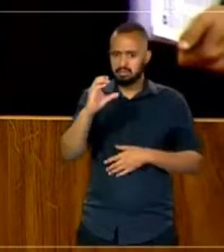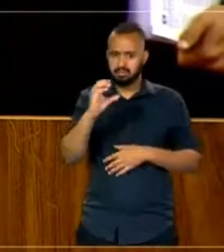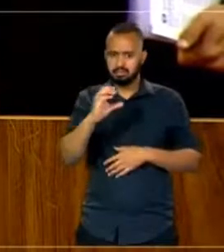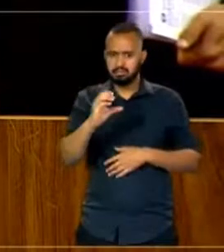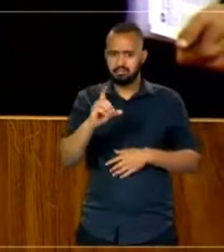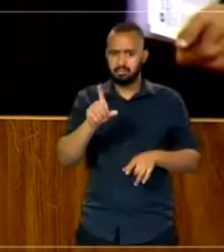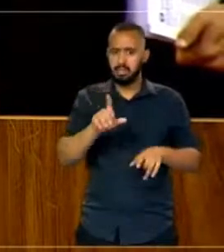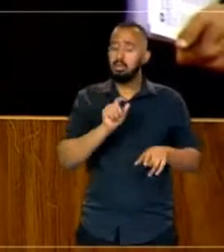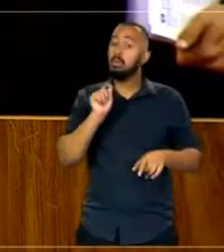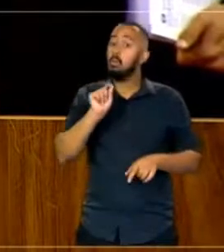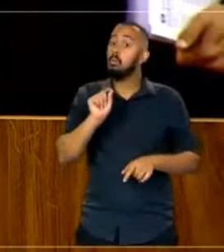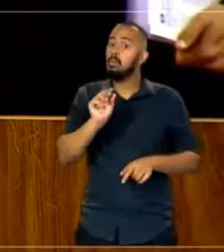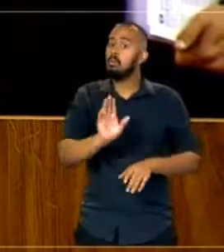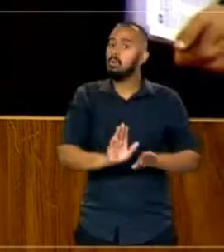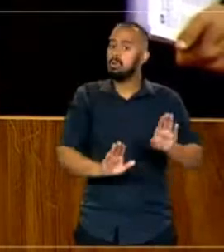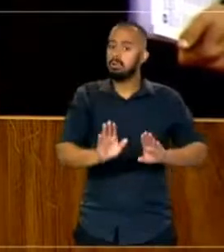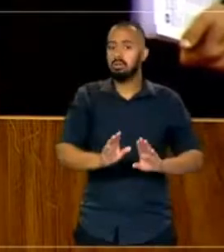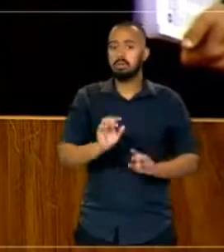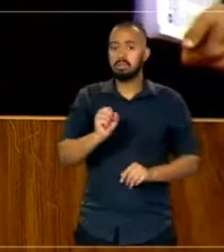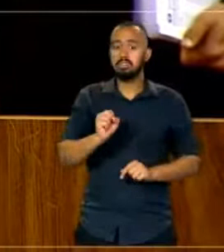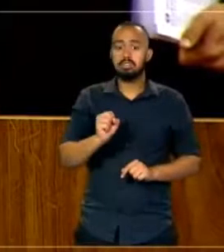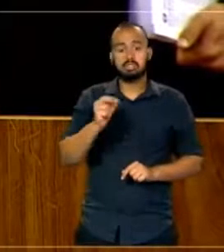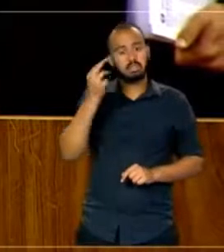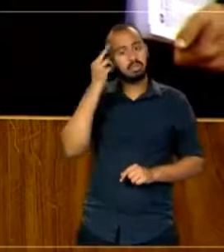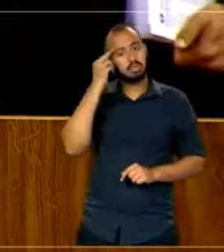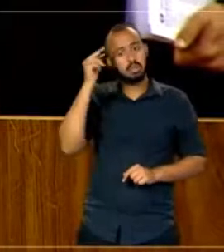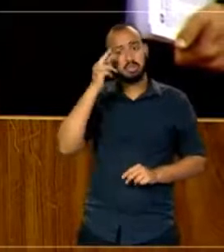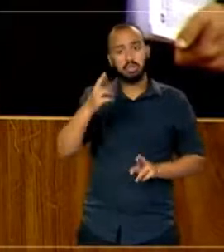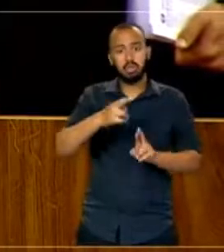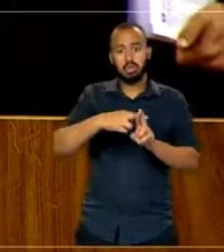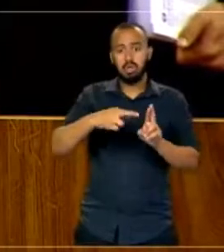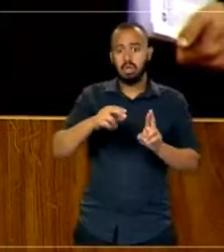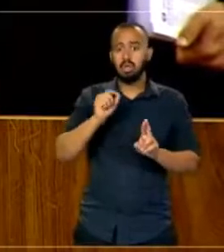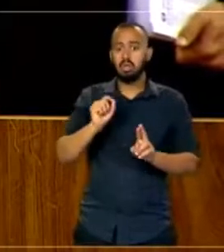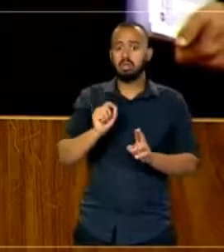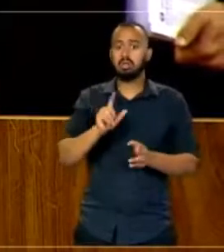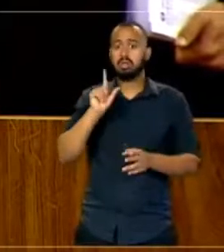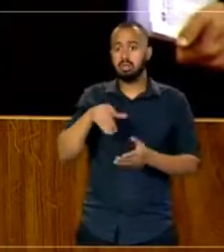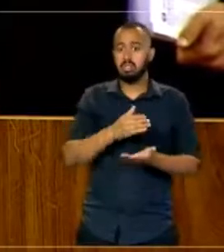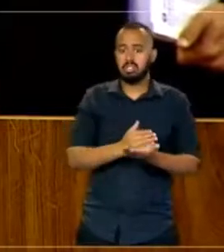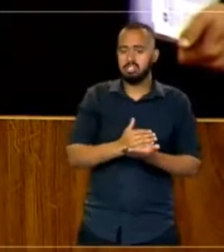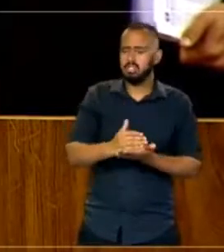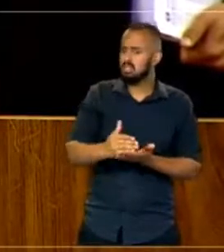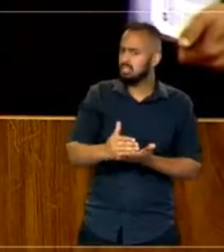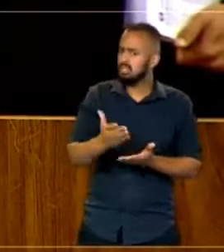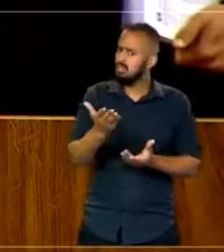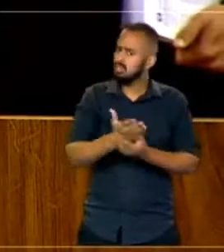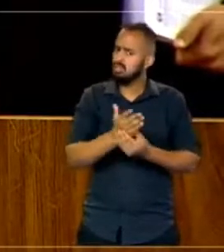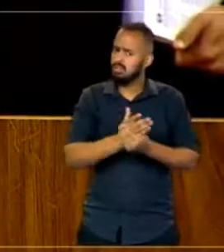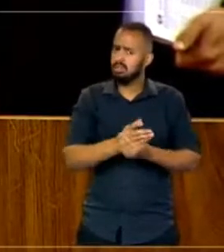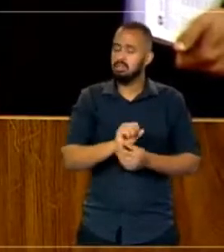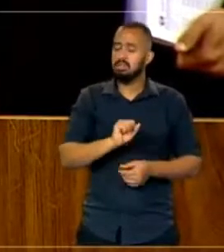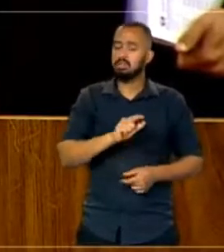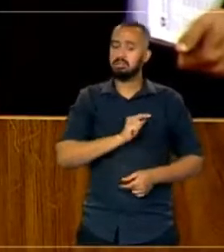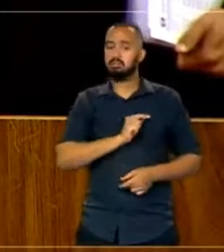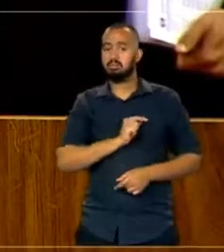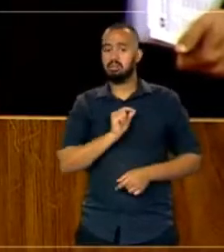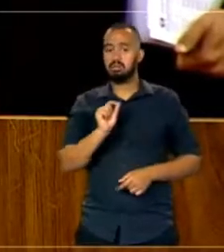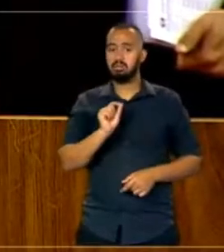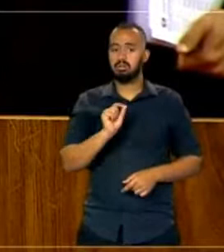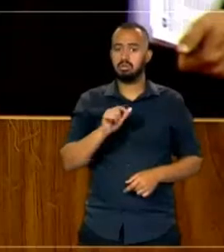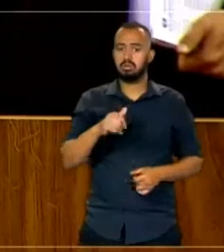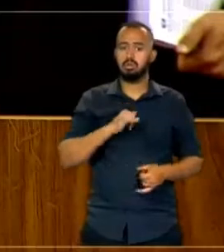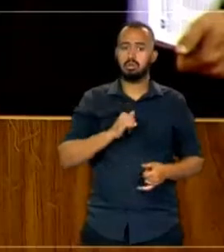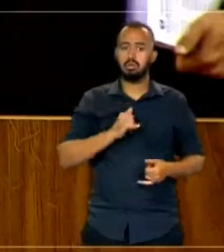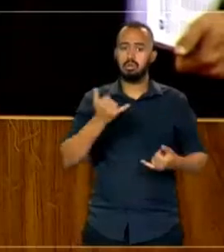cuidado de imaginar que, se o relator, principalmente, que é quem dirige o processo, tiver qualquer tipo de